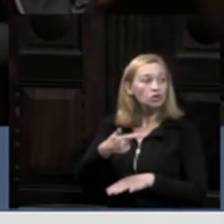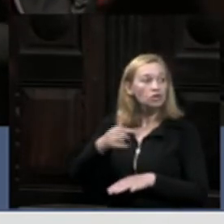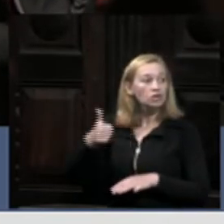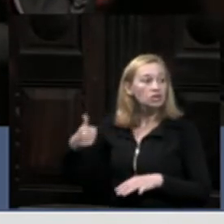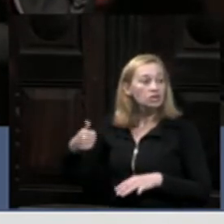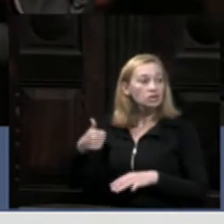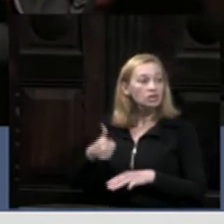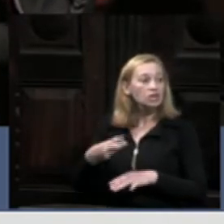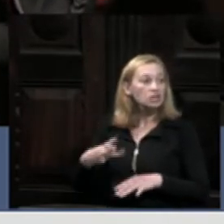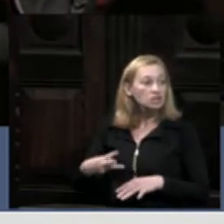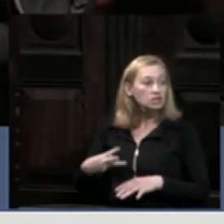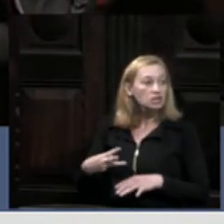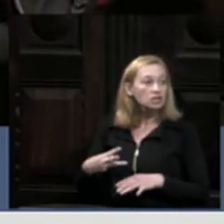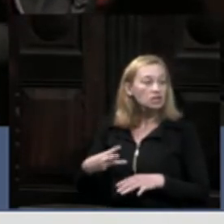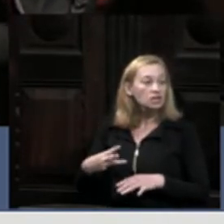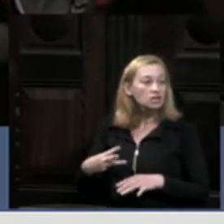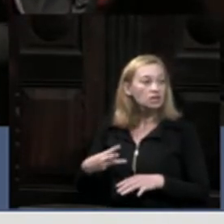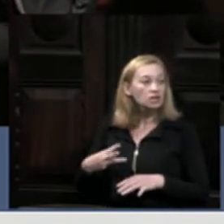da